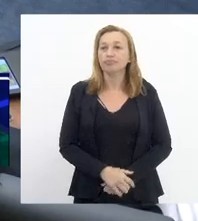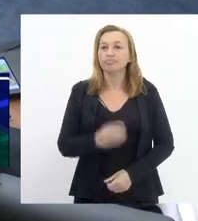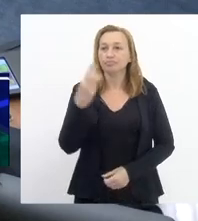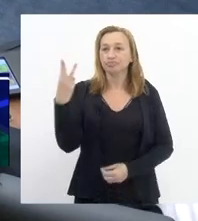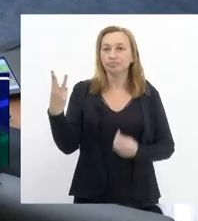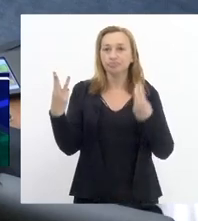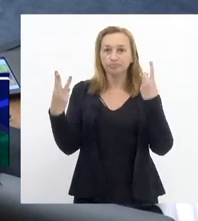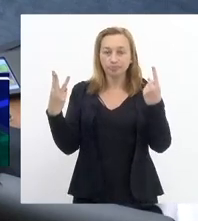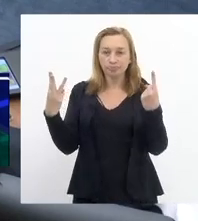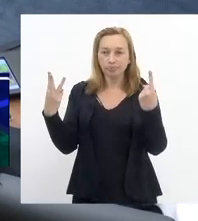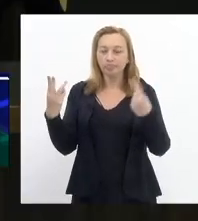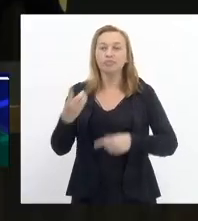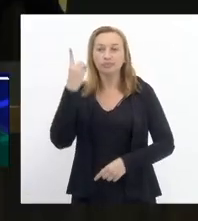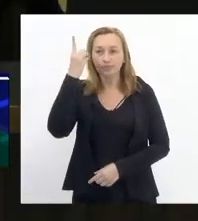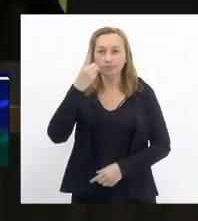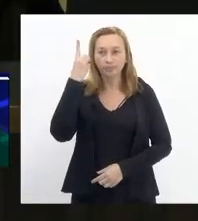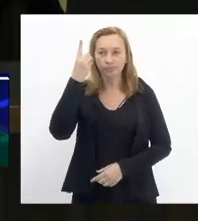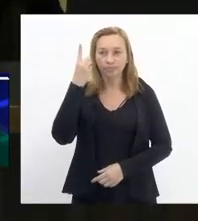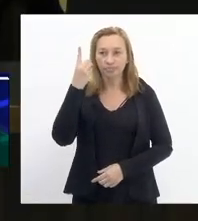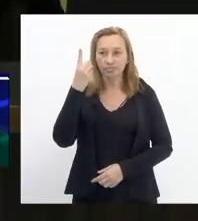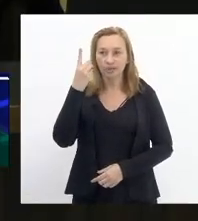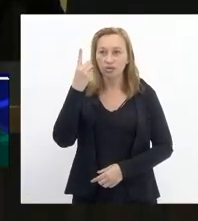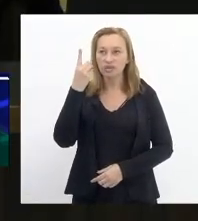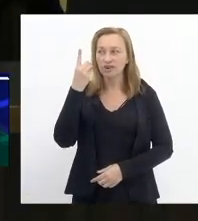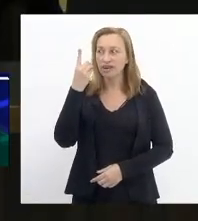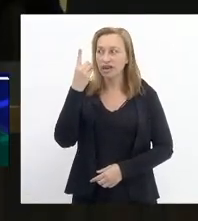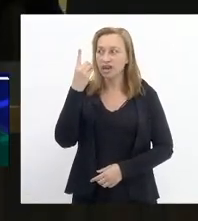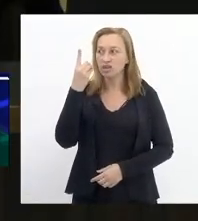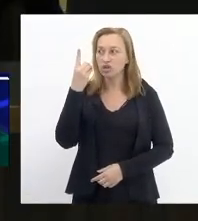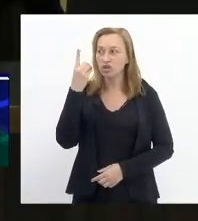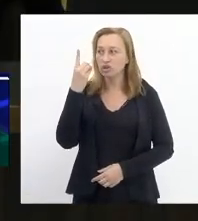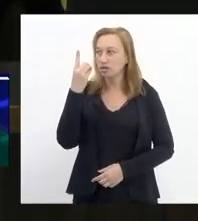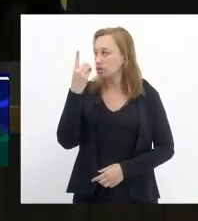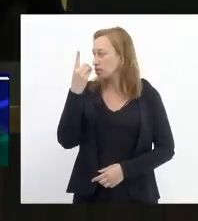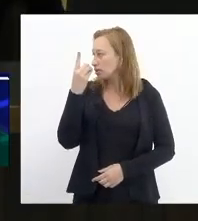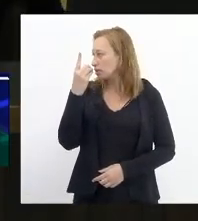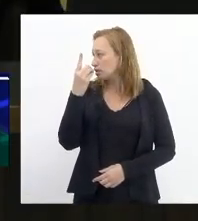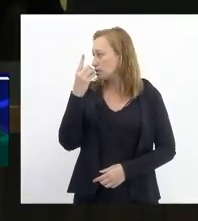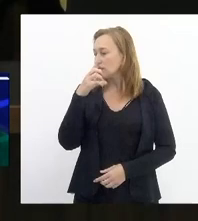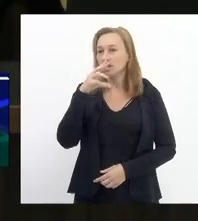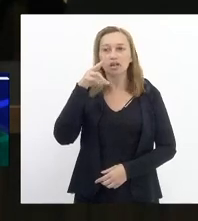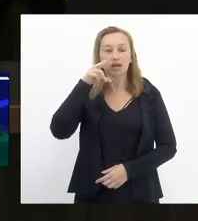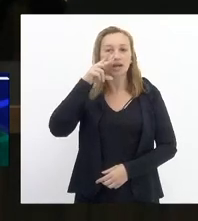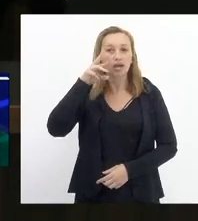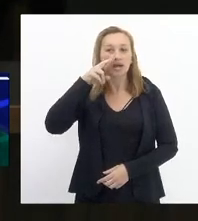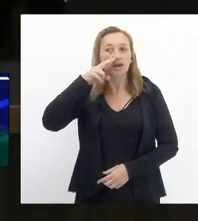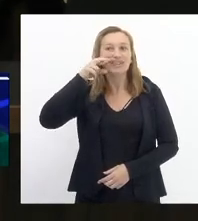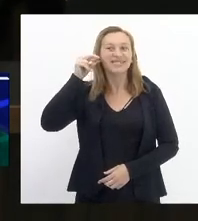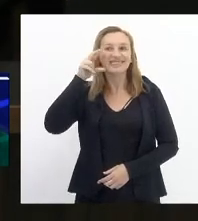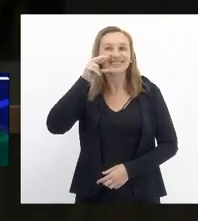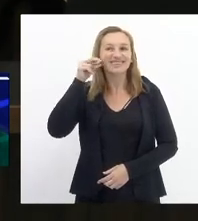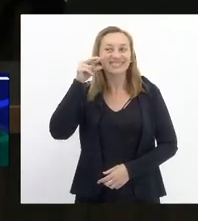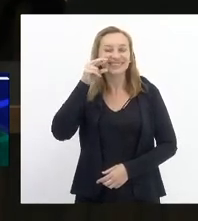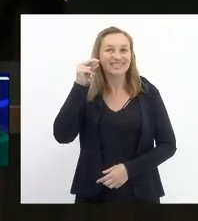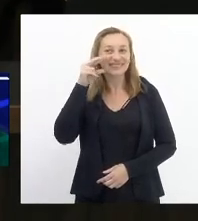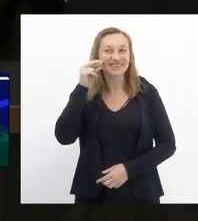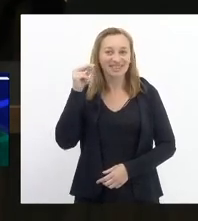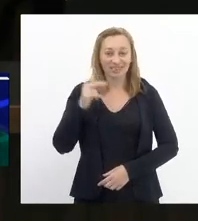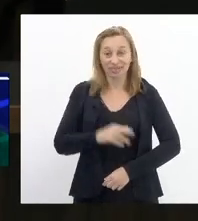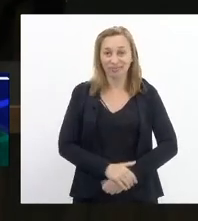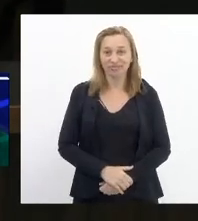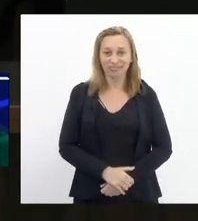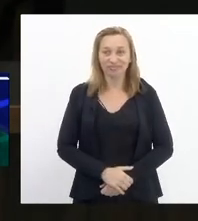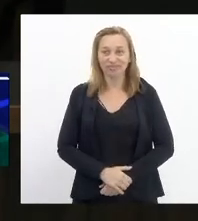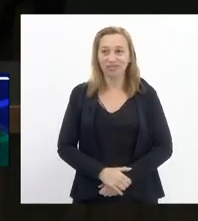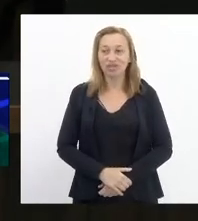3-1. Deputado Rosenberg Reis, é autor do projeto, mas é substitutivo. Vossa Excelência pode dar parecer